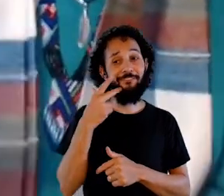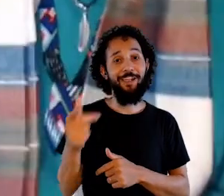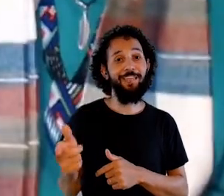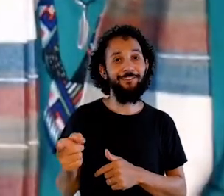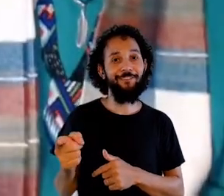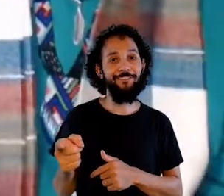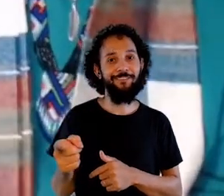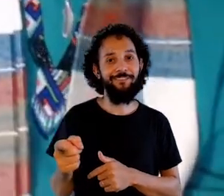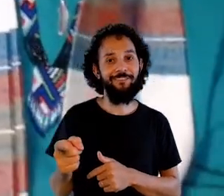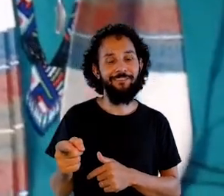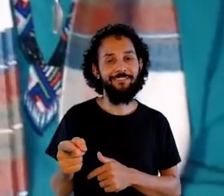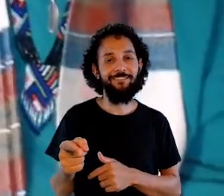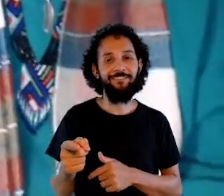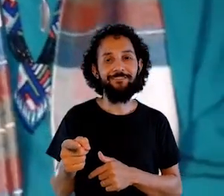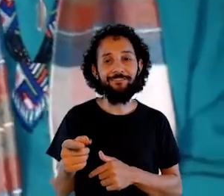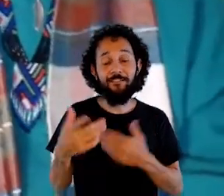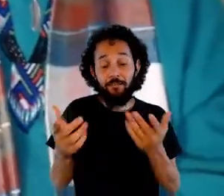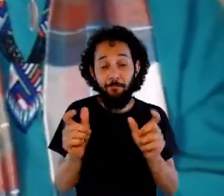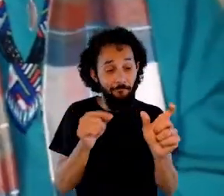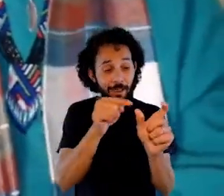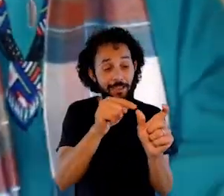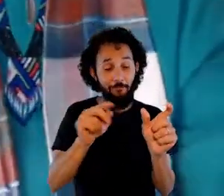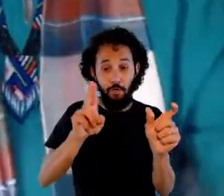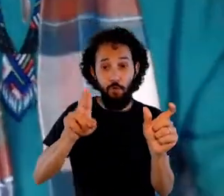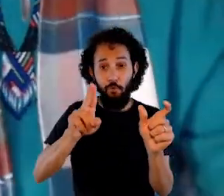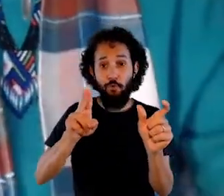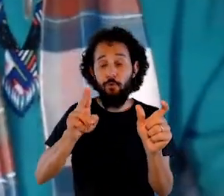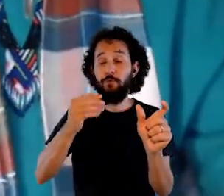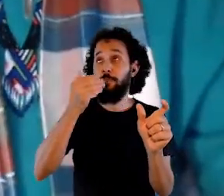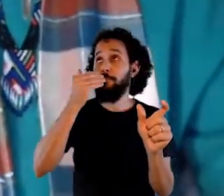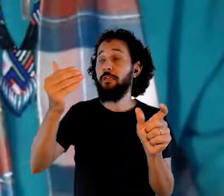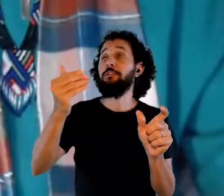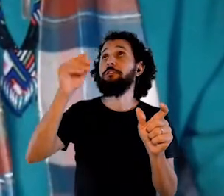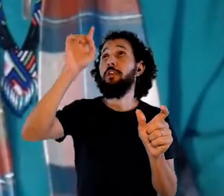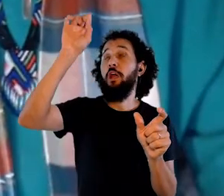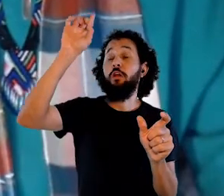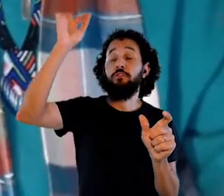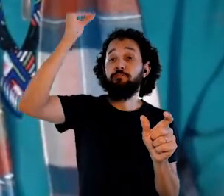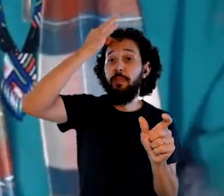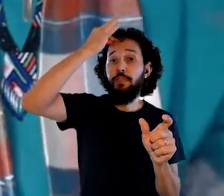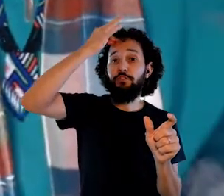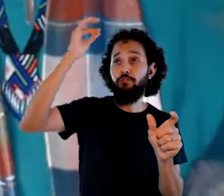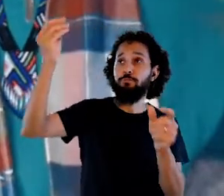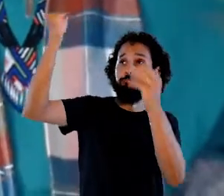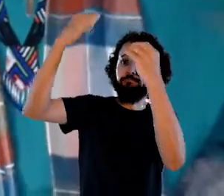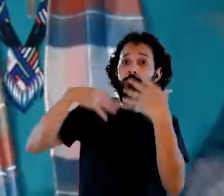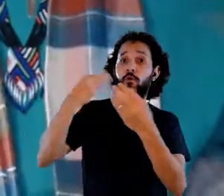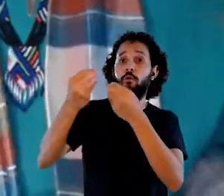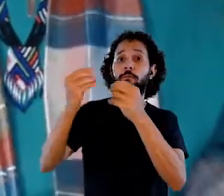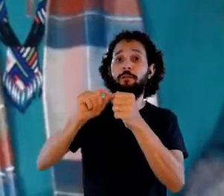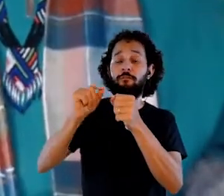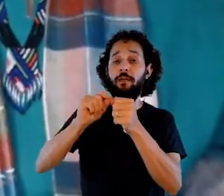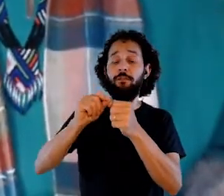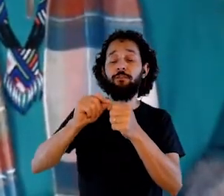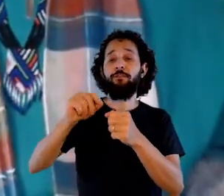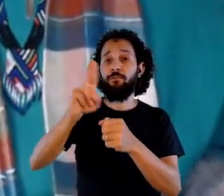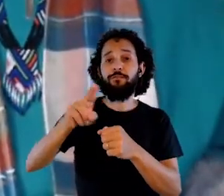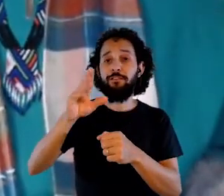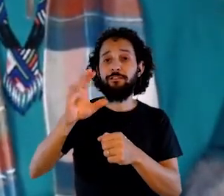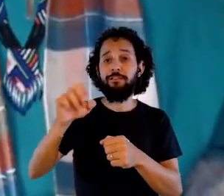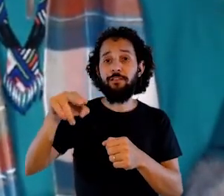A palavra que a gente usa para evocar os espíritos. E geralmente você faz isso de forma cênica mesmo. Por quê? Porque você está em transe.